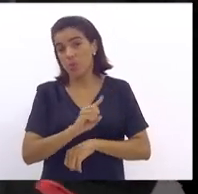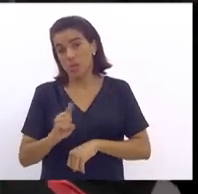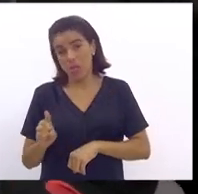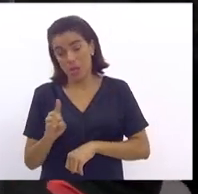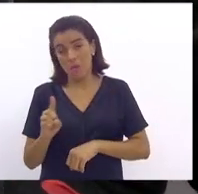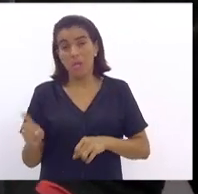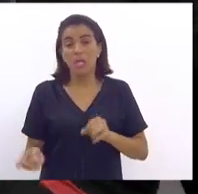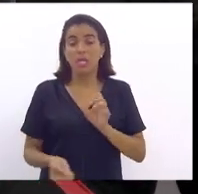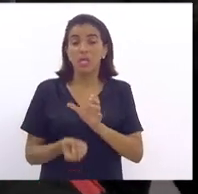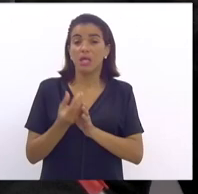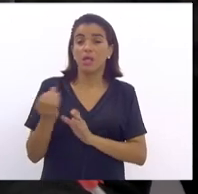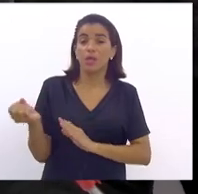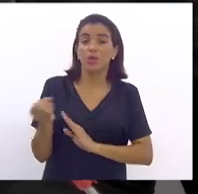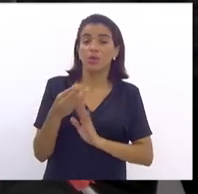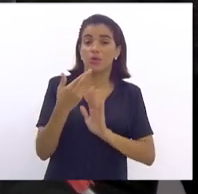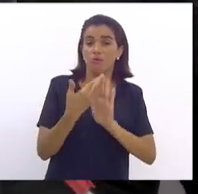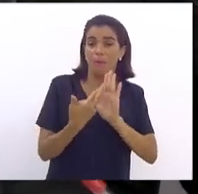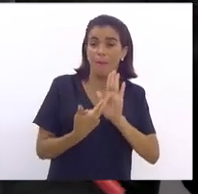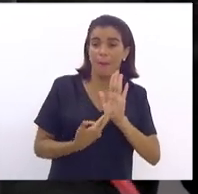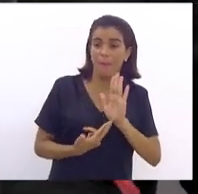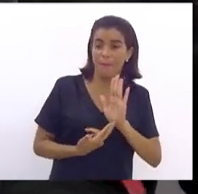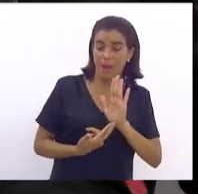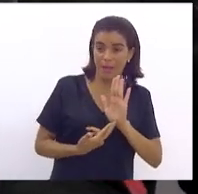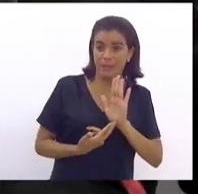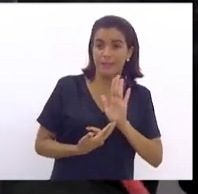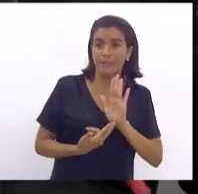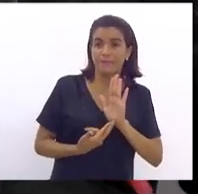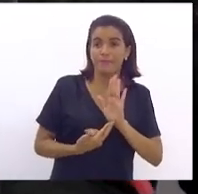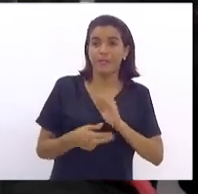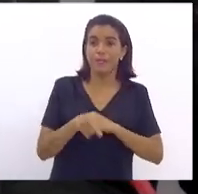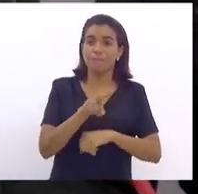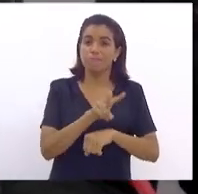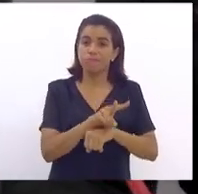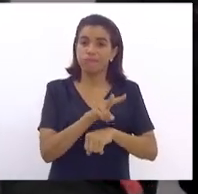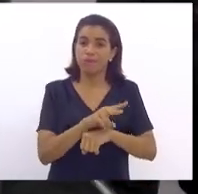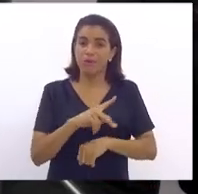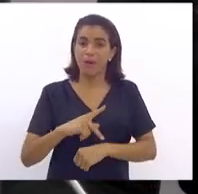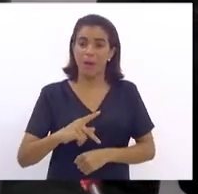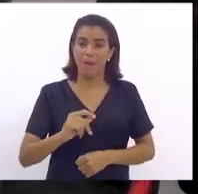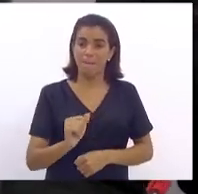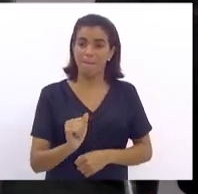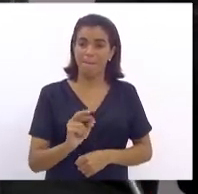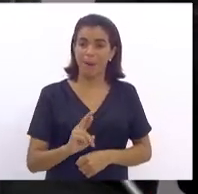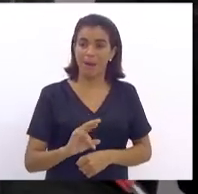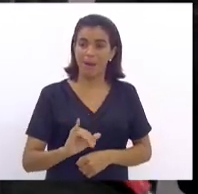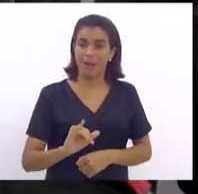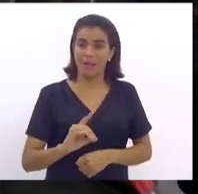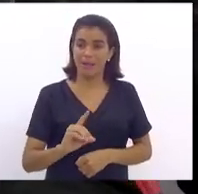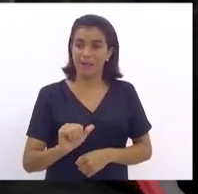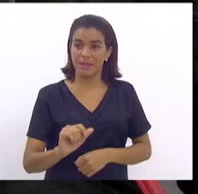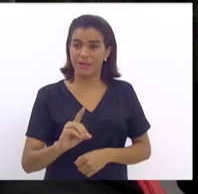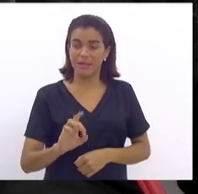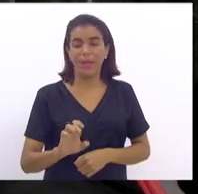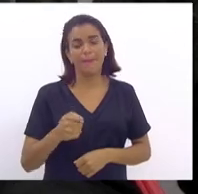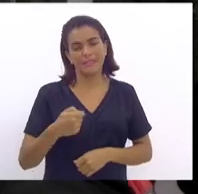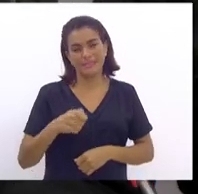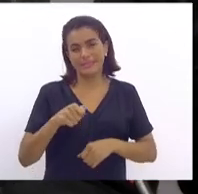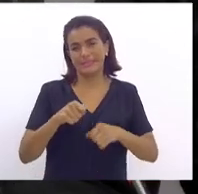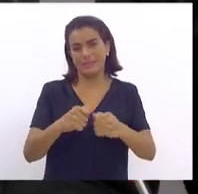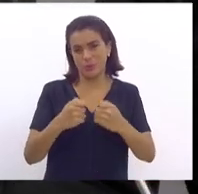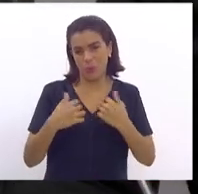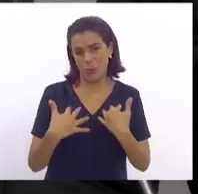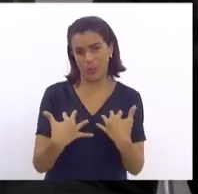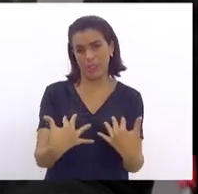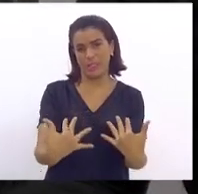novo regramento que dê conta, por exemplo, da paridade, aí eu acho que vai ter que ter audiência pública. A gente está falando